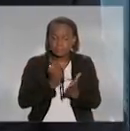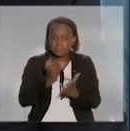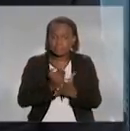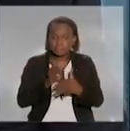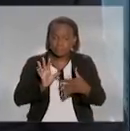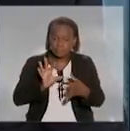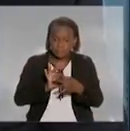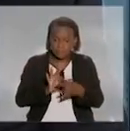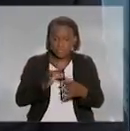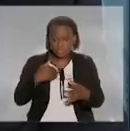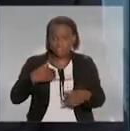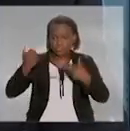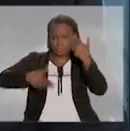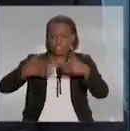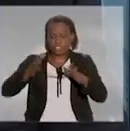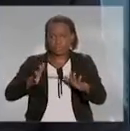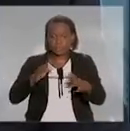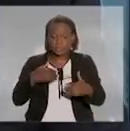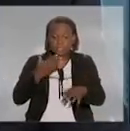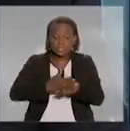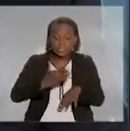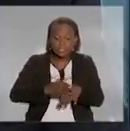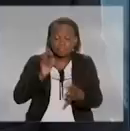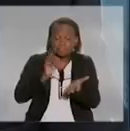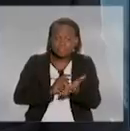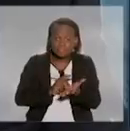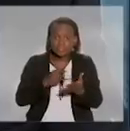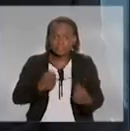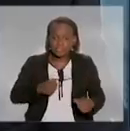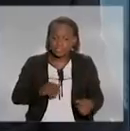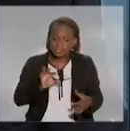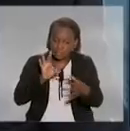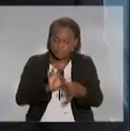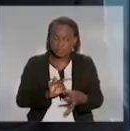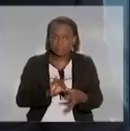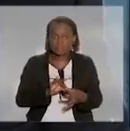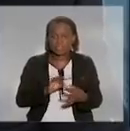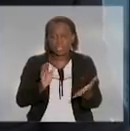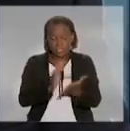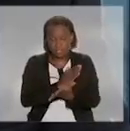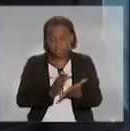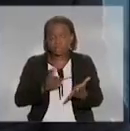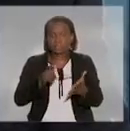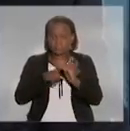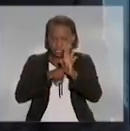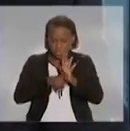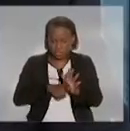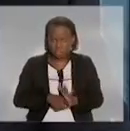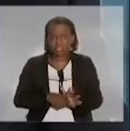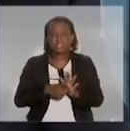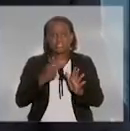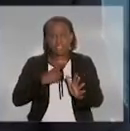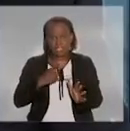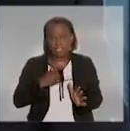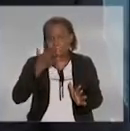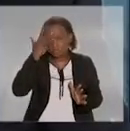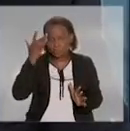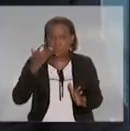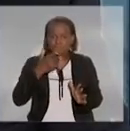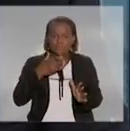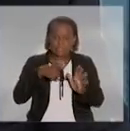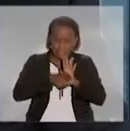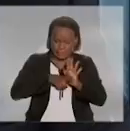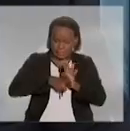maior aproximação da teoria com a prática. Muitas vezes esses centros acadêmicos eles desenvolvem linhas de pesquisa que fazem com